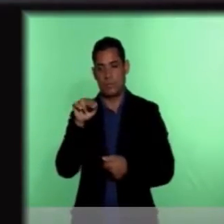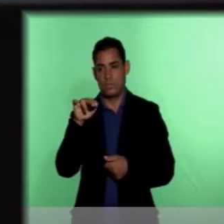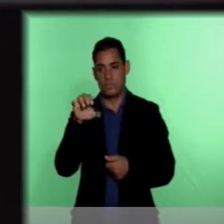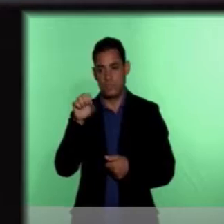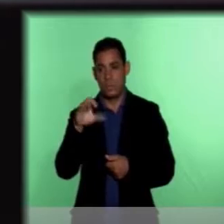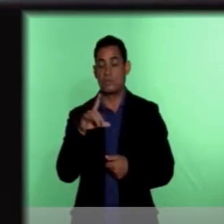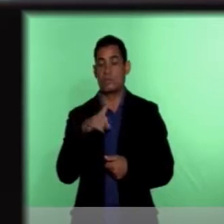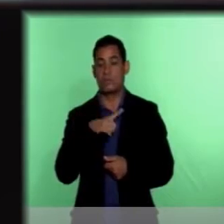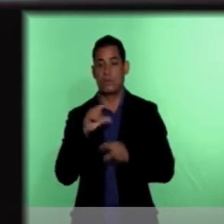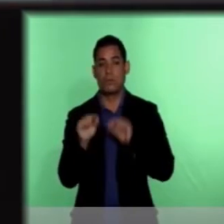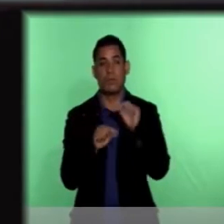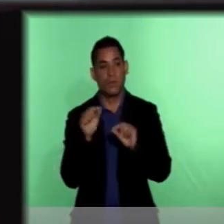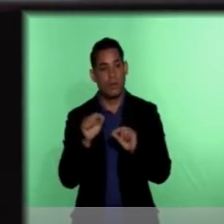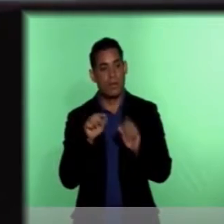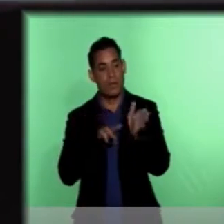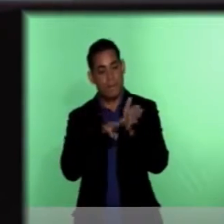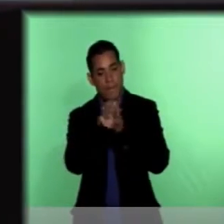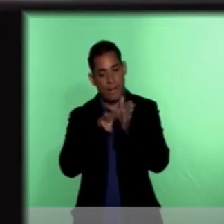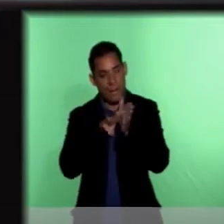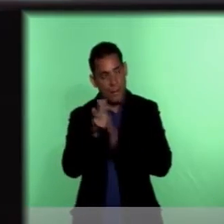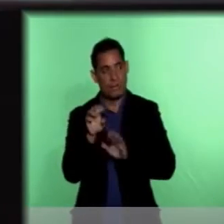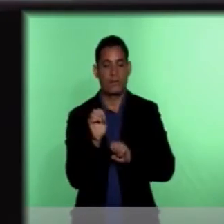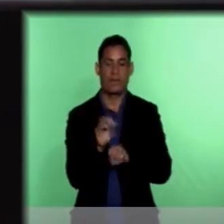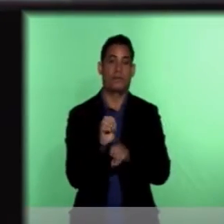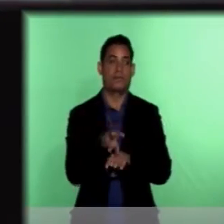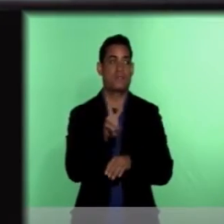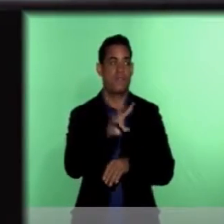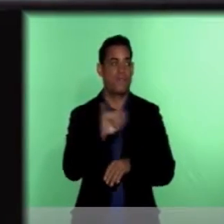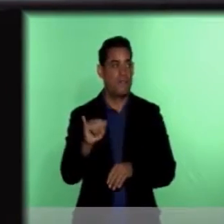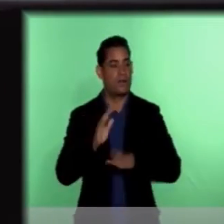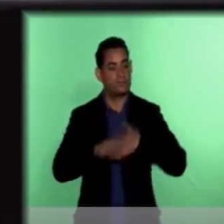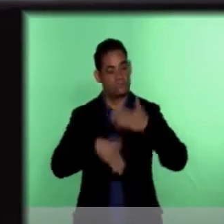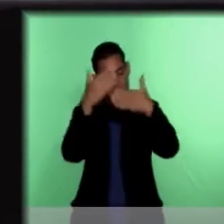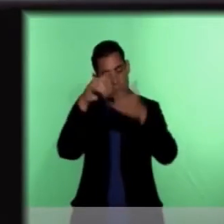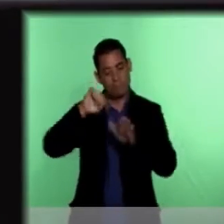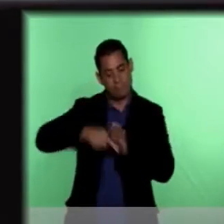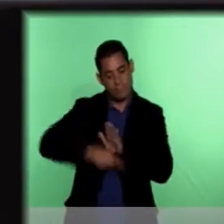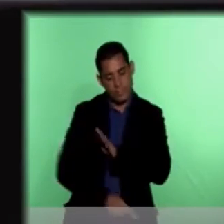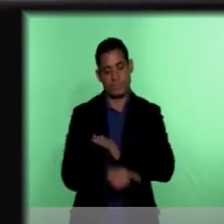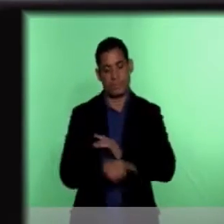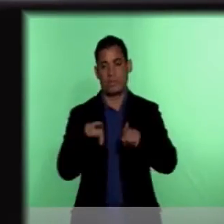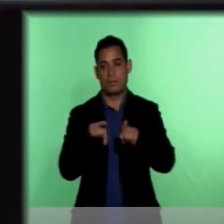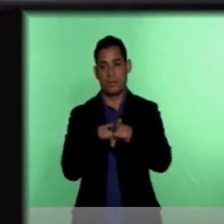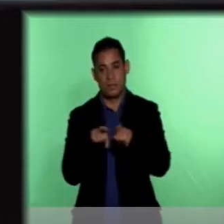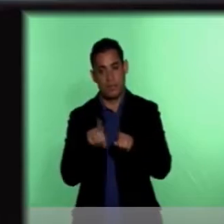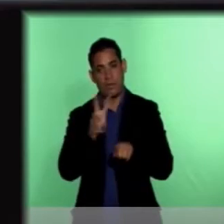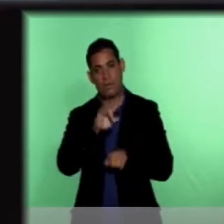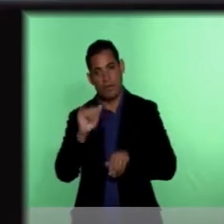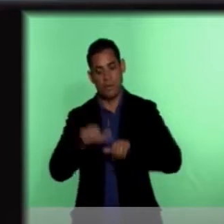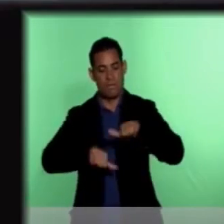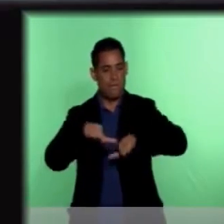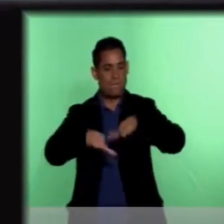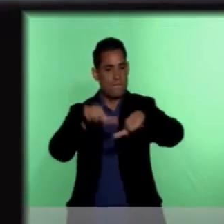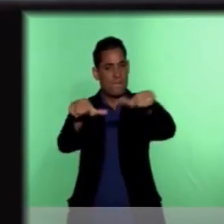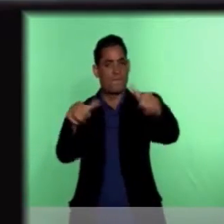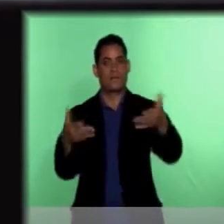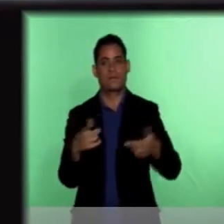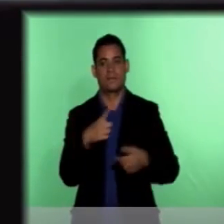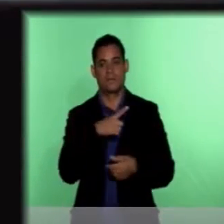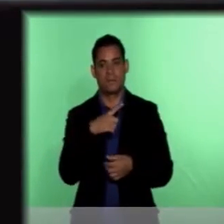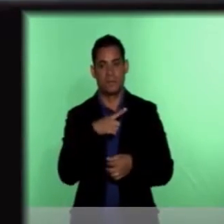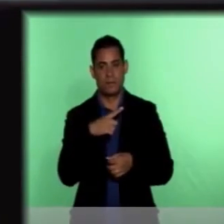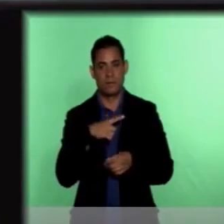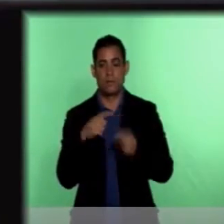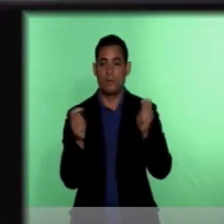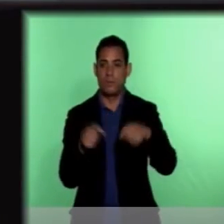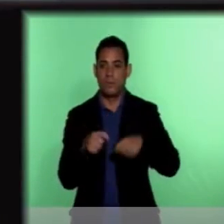Só lembrando que as metas de educação ainda vão ser mais aprofundadas em novembro, né, para depois finalizar de vez,